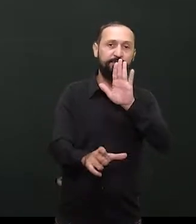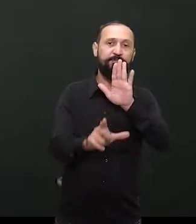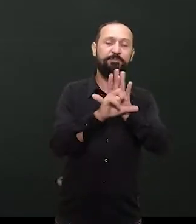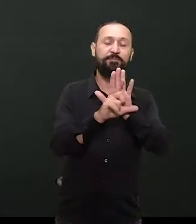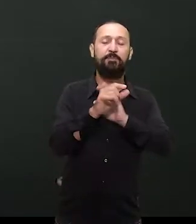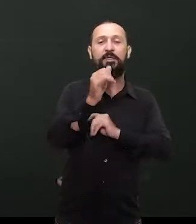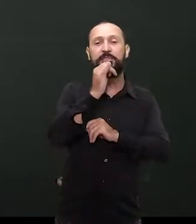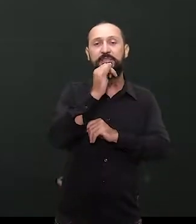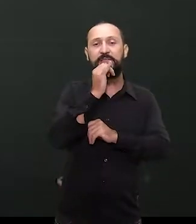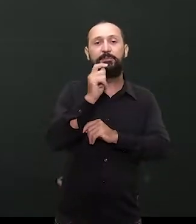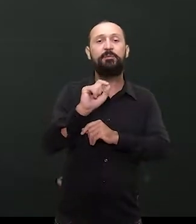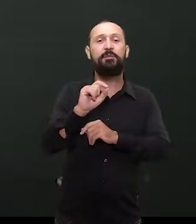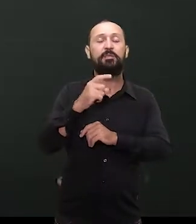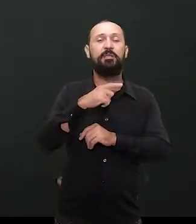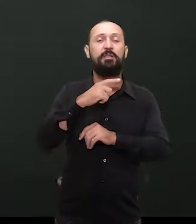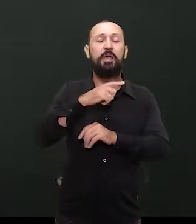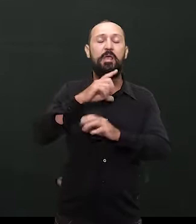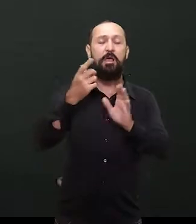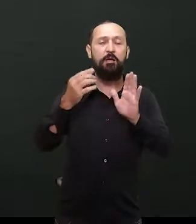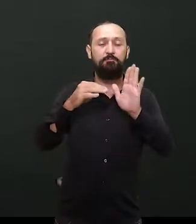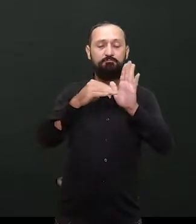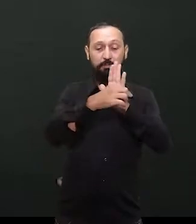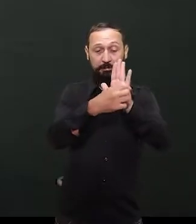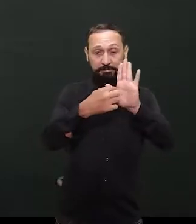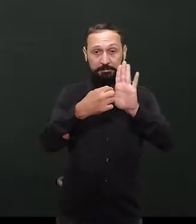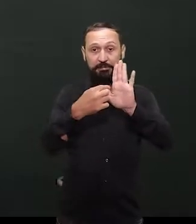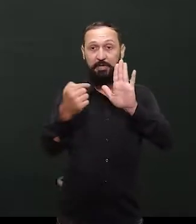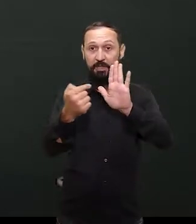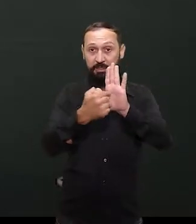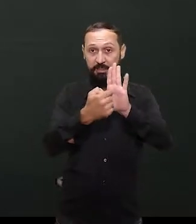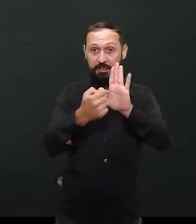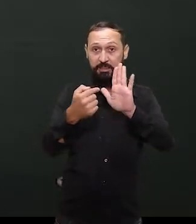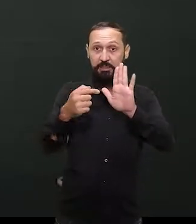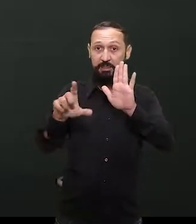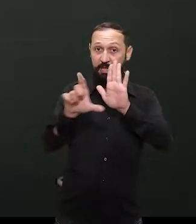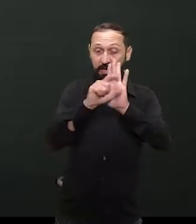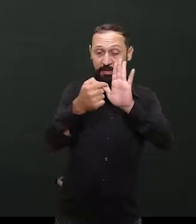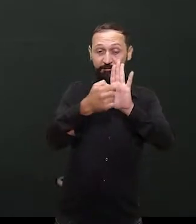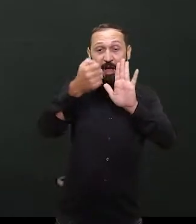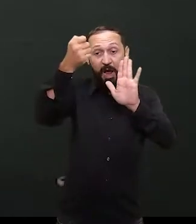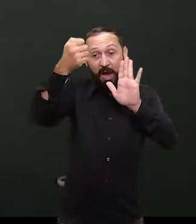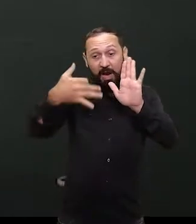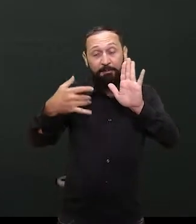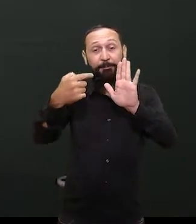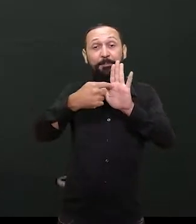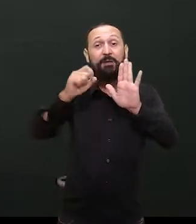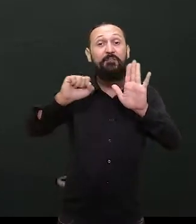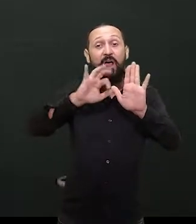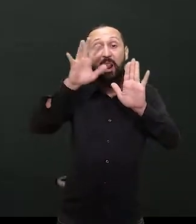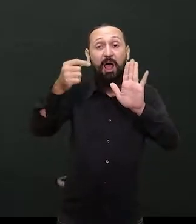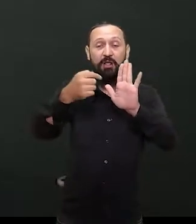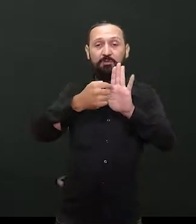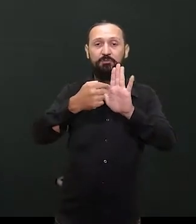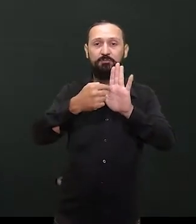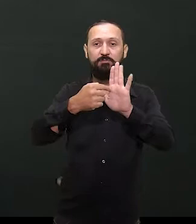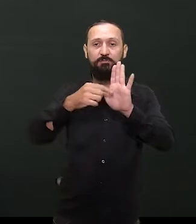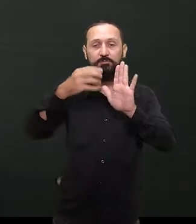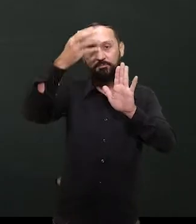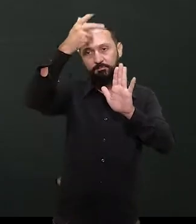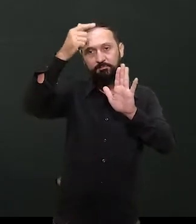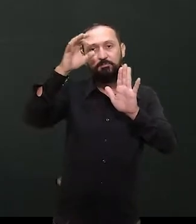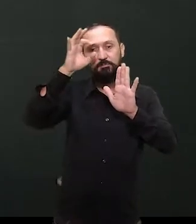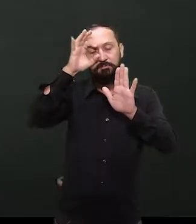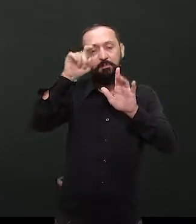de lei para que por exemplo haja uma inclusão expressa destes outros grupos tanto e da Penha